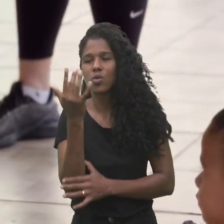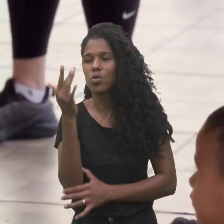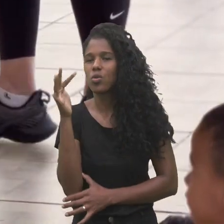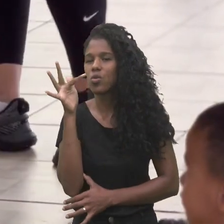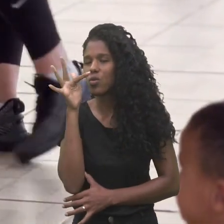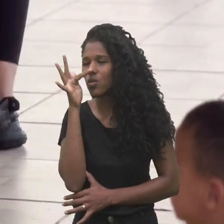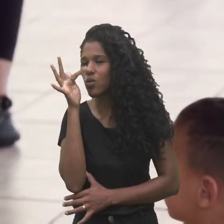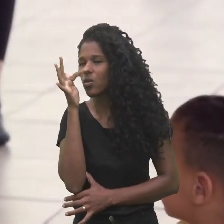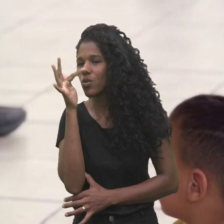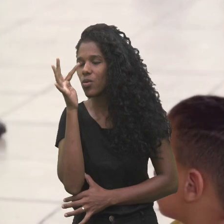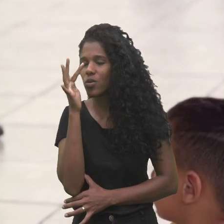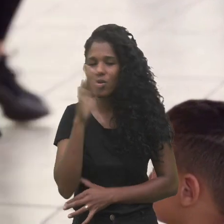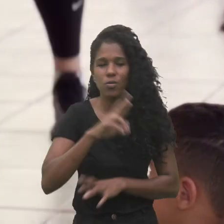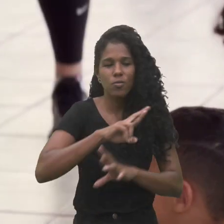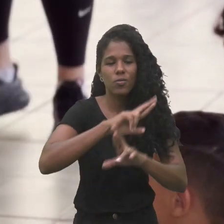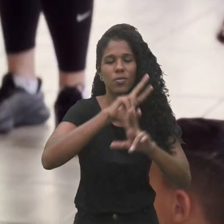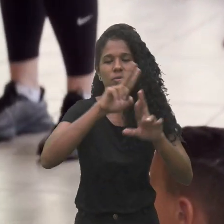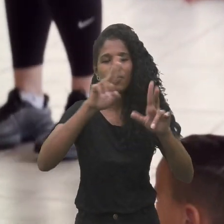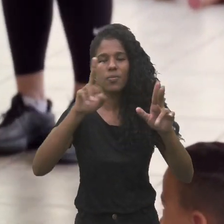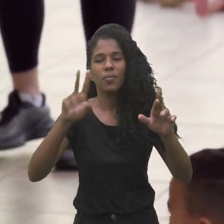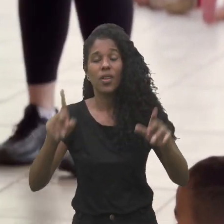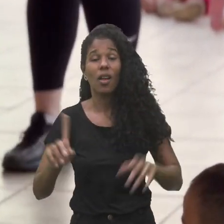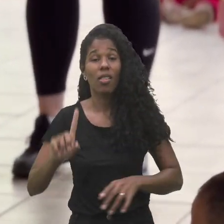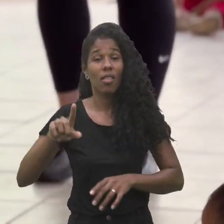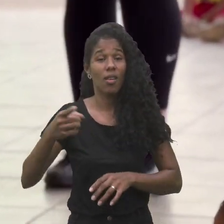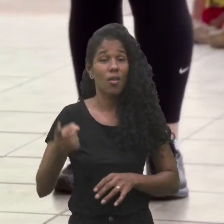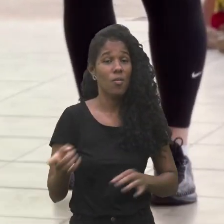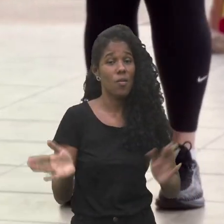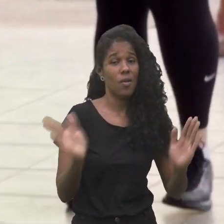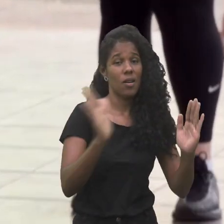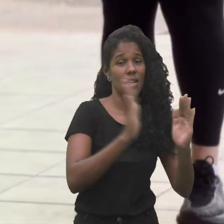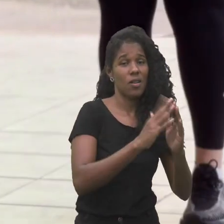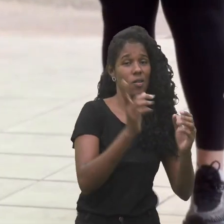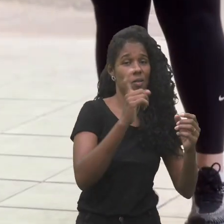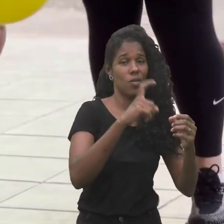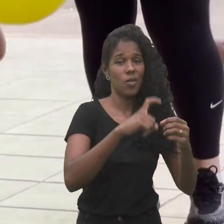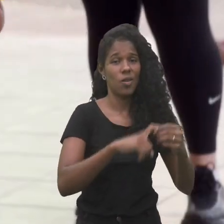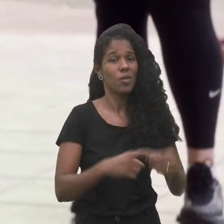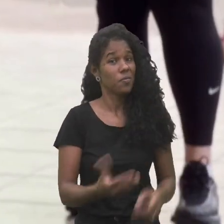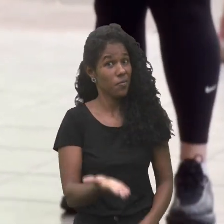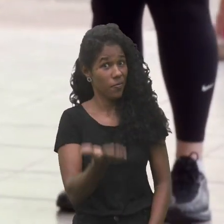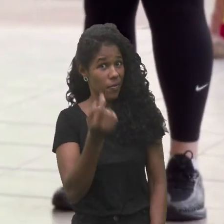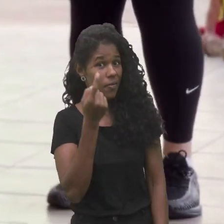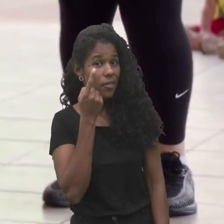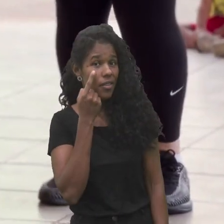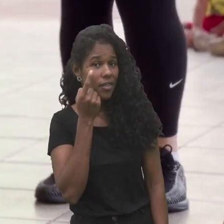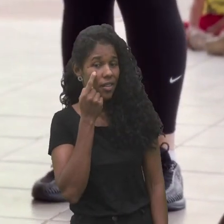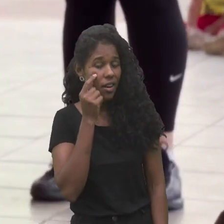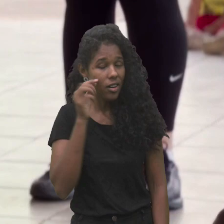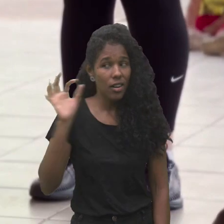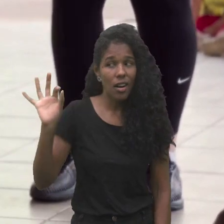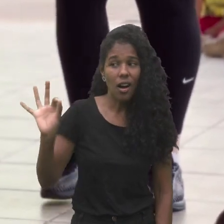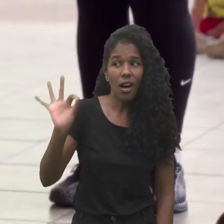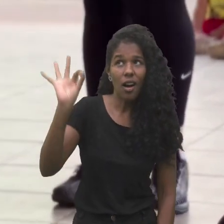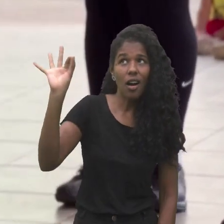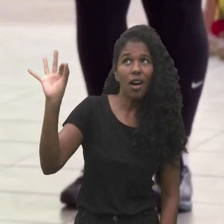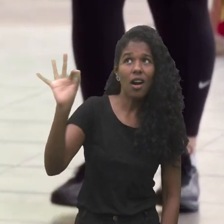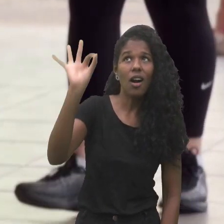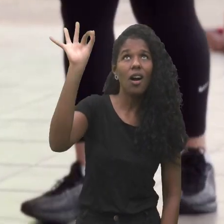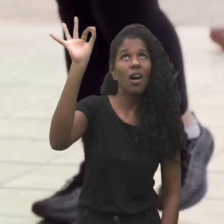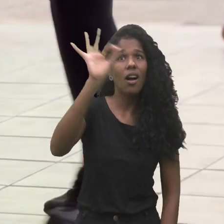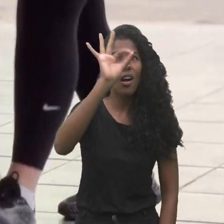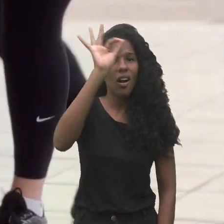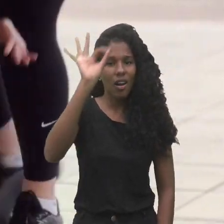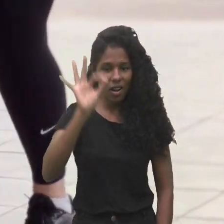pro favo e de volta pra rosa. Venham ver como dão mel as abelhas do céu. Venham ver como